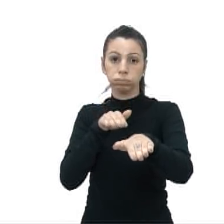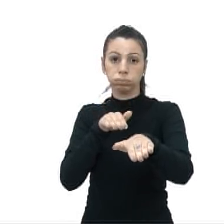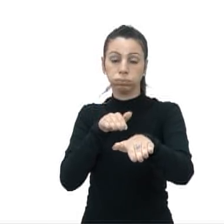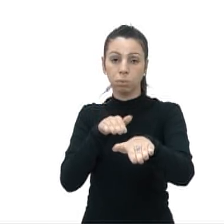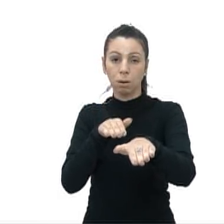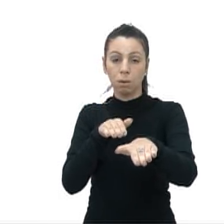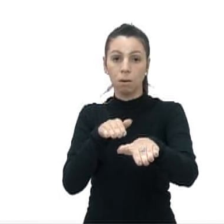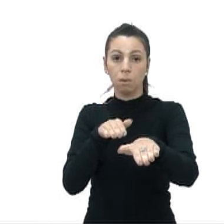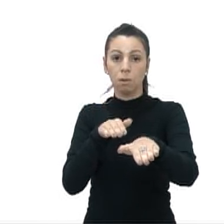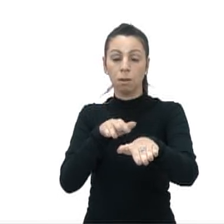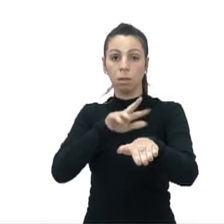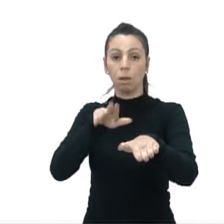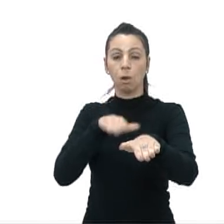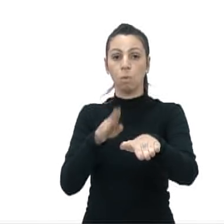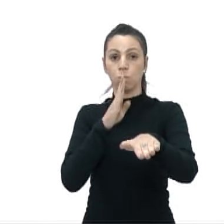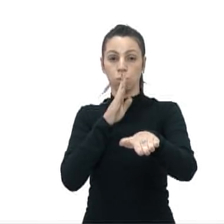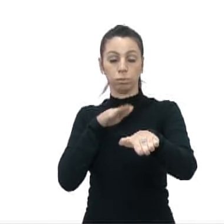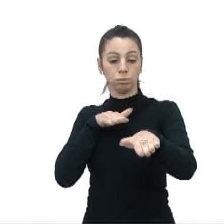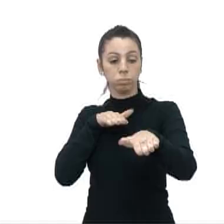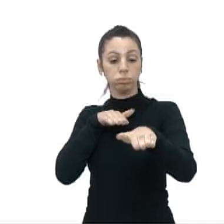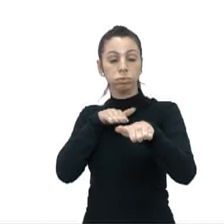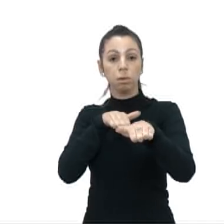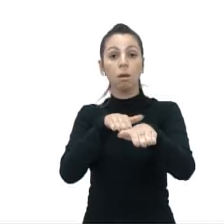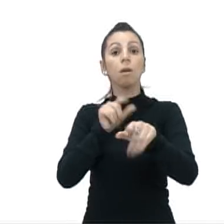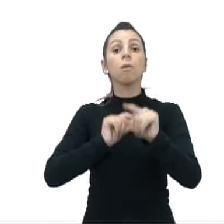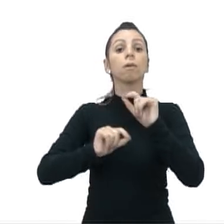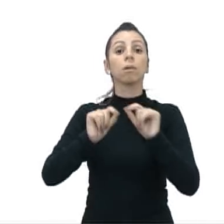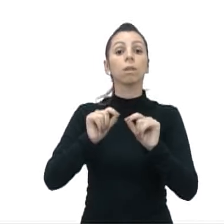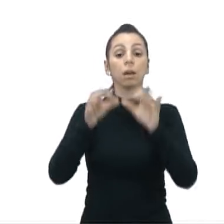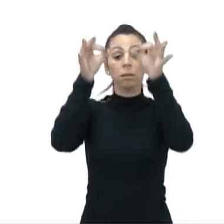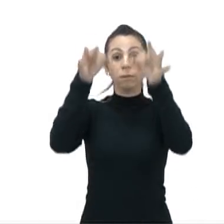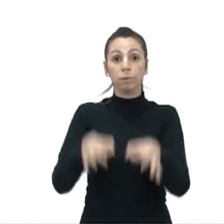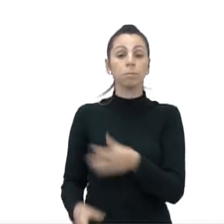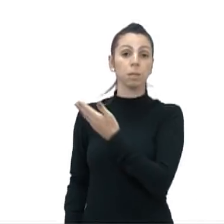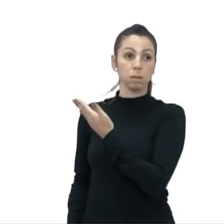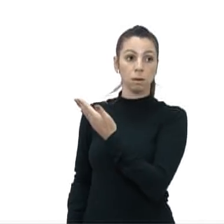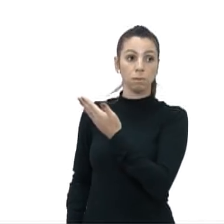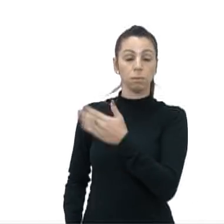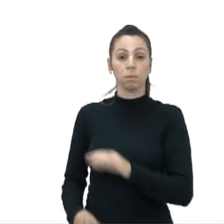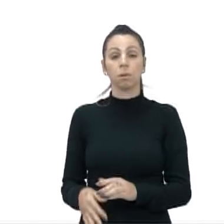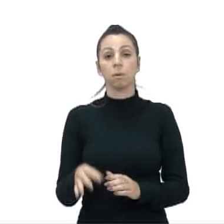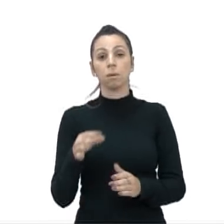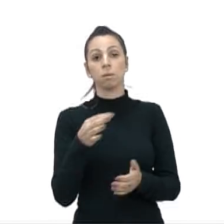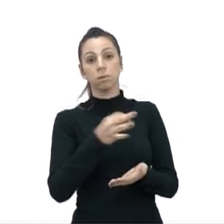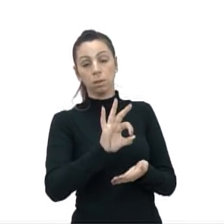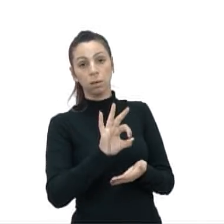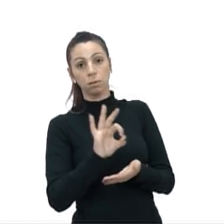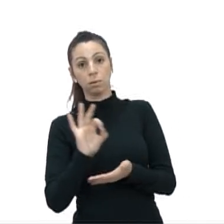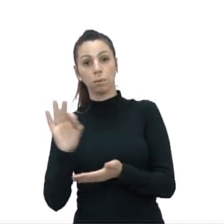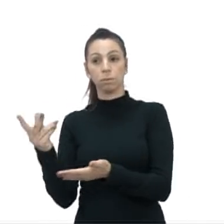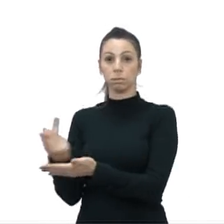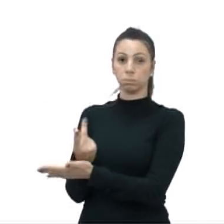nula? Sobre essa afirmação, podemos dizer que ela está certa ou errada?